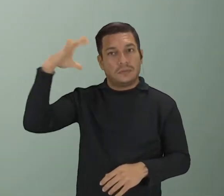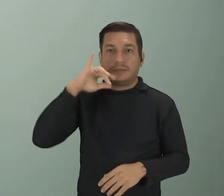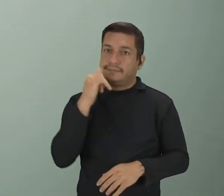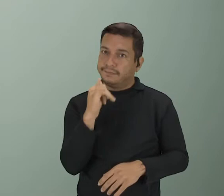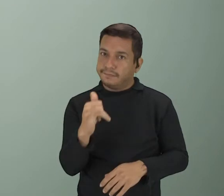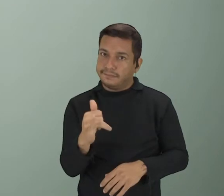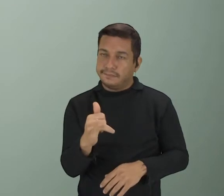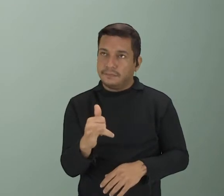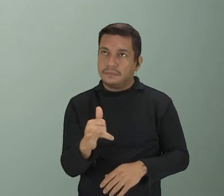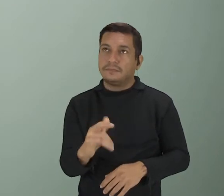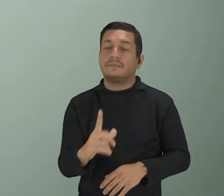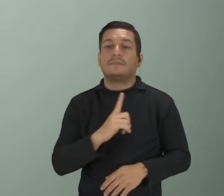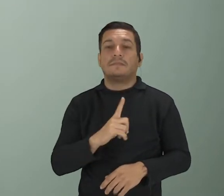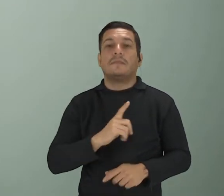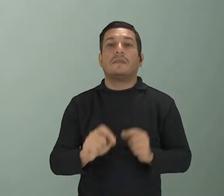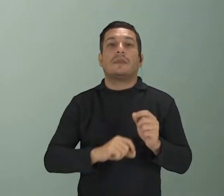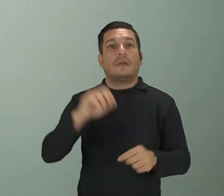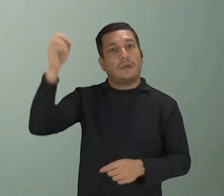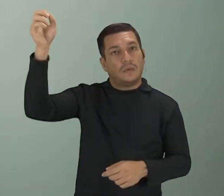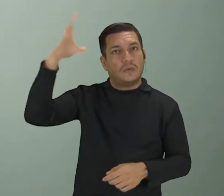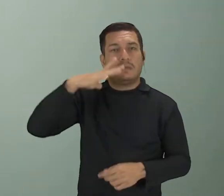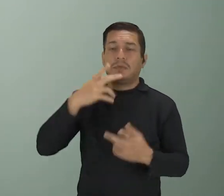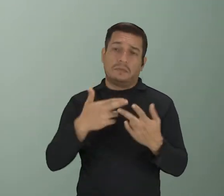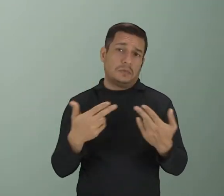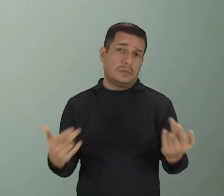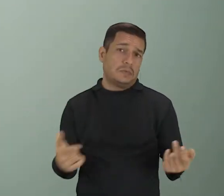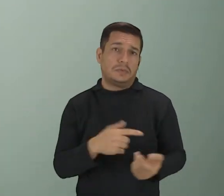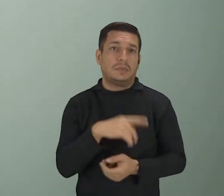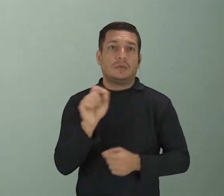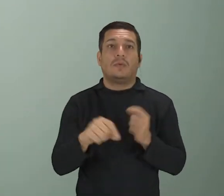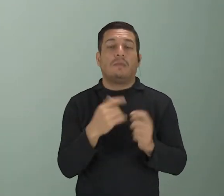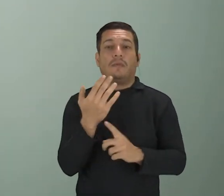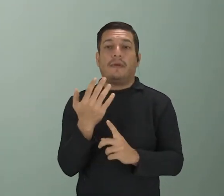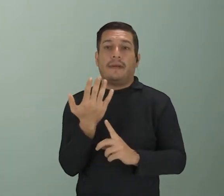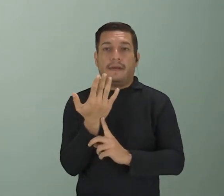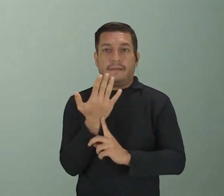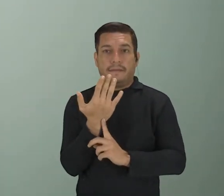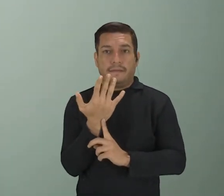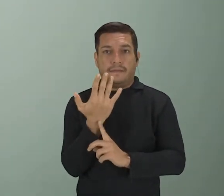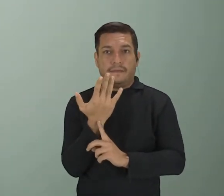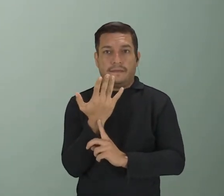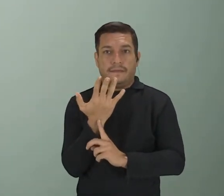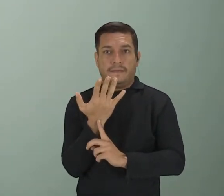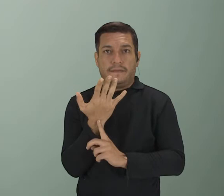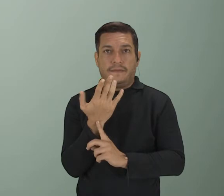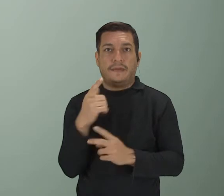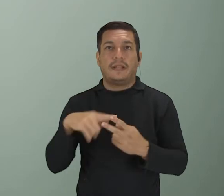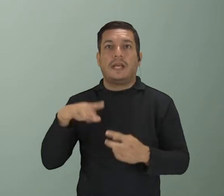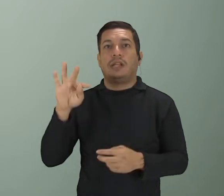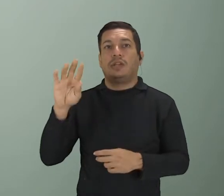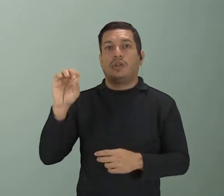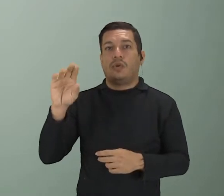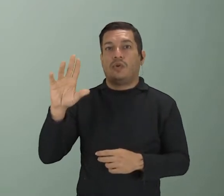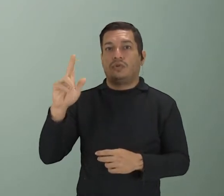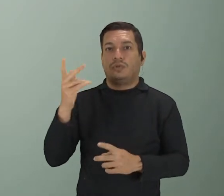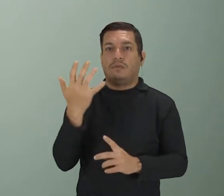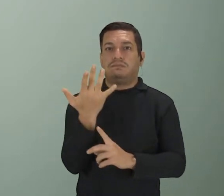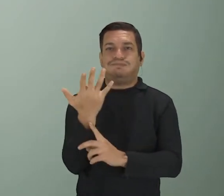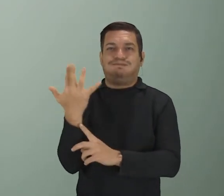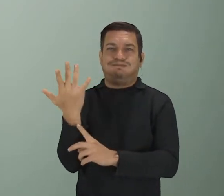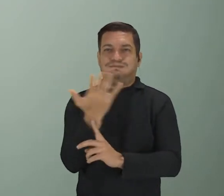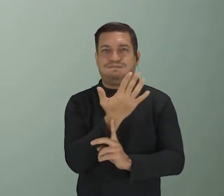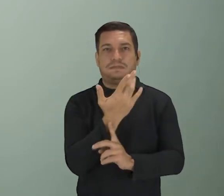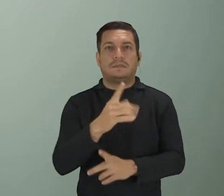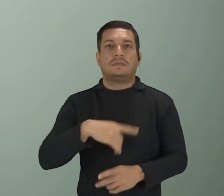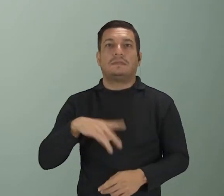elétrica, ela tinha que ser iluminada por alguma coisa, através da vela, de tochas, de